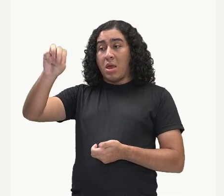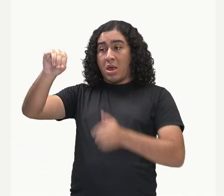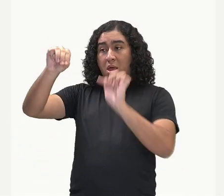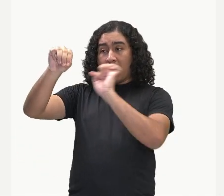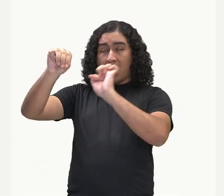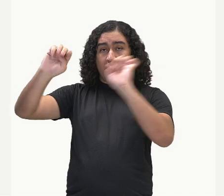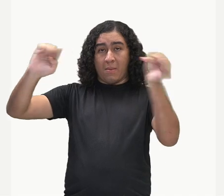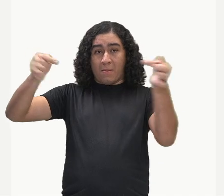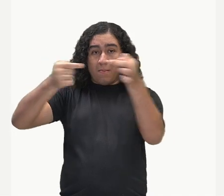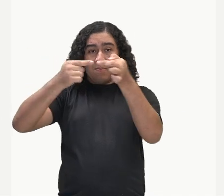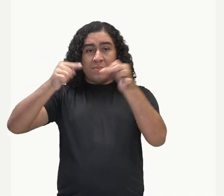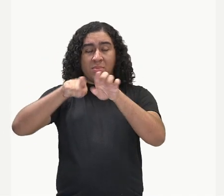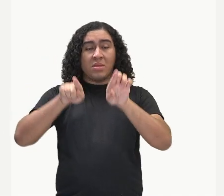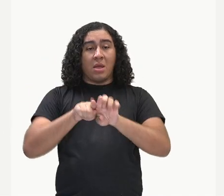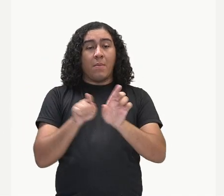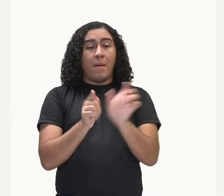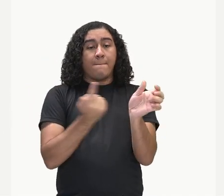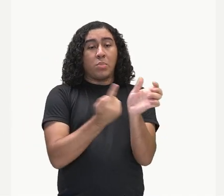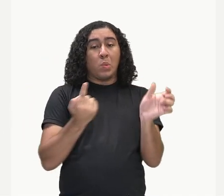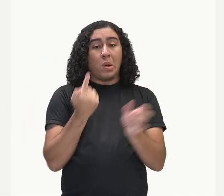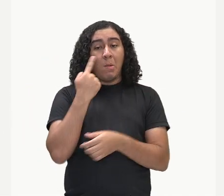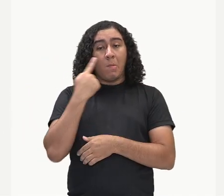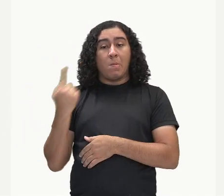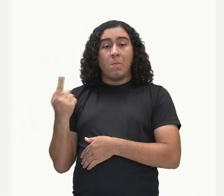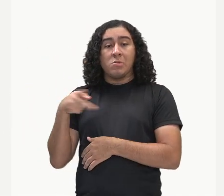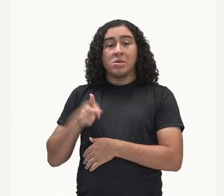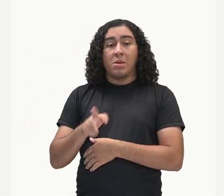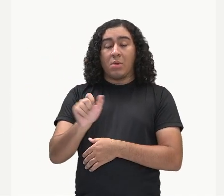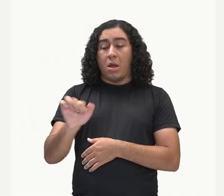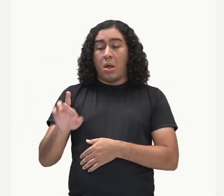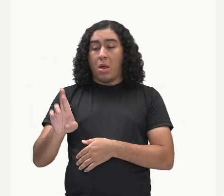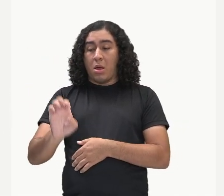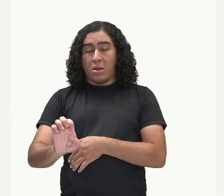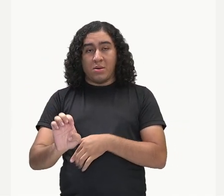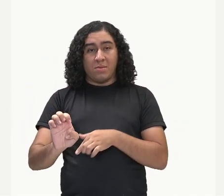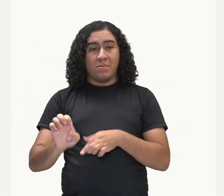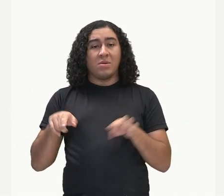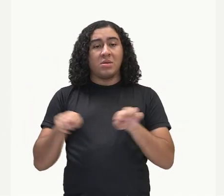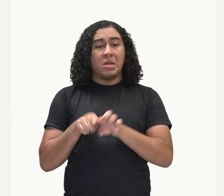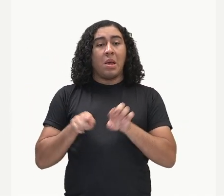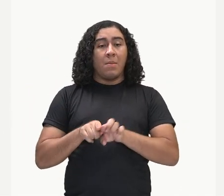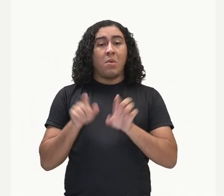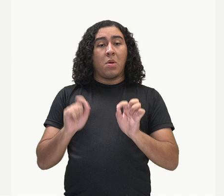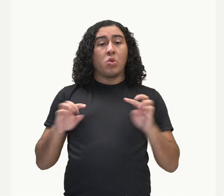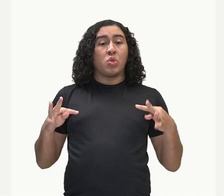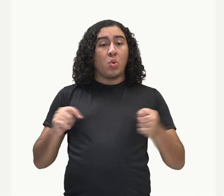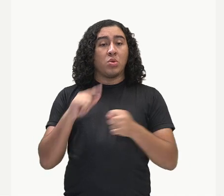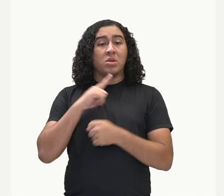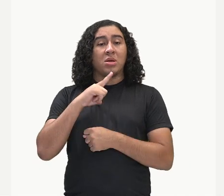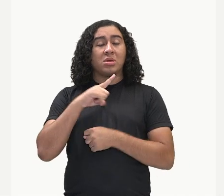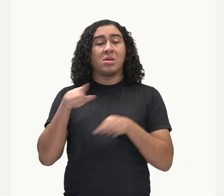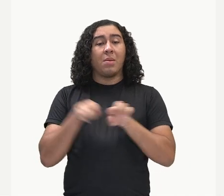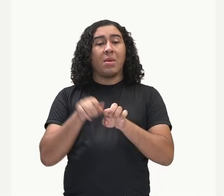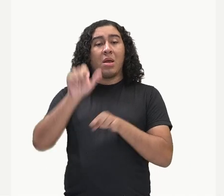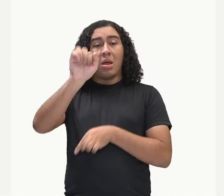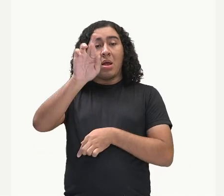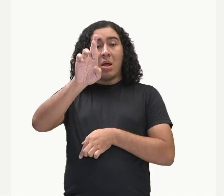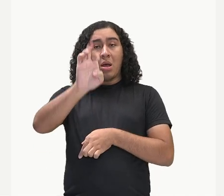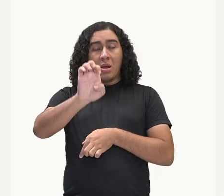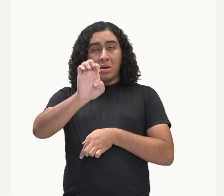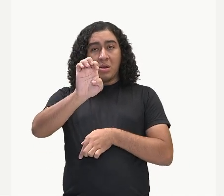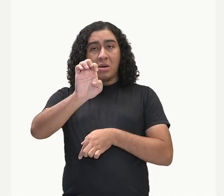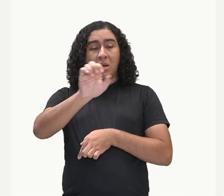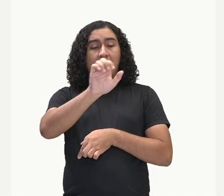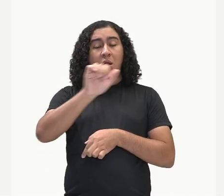o plural, olha só, plural sempre o are. E aí, nesse bolo aqui, eu coloco também o singular